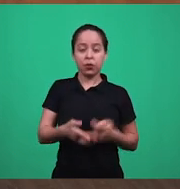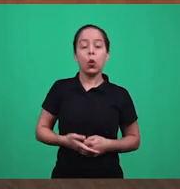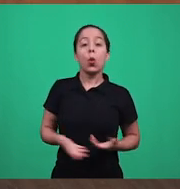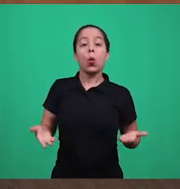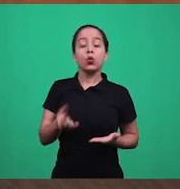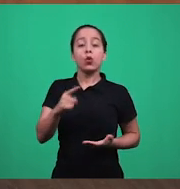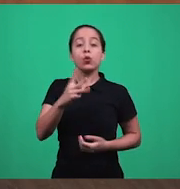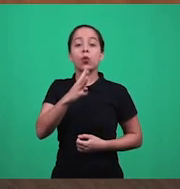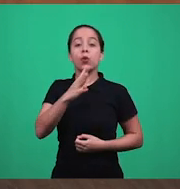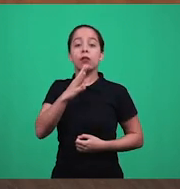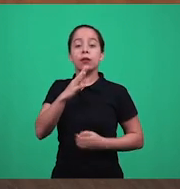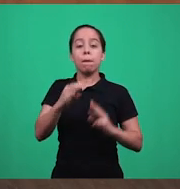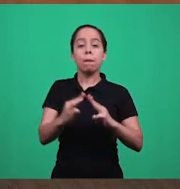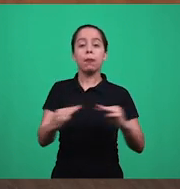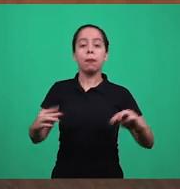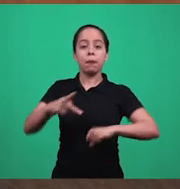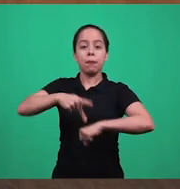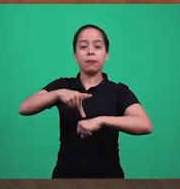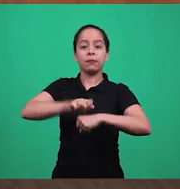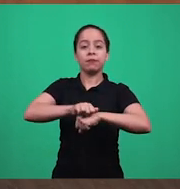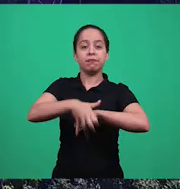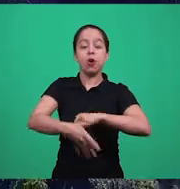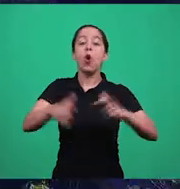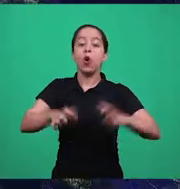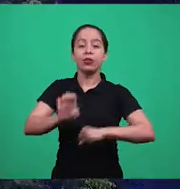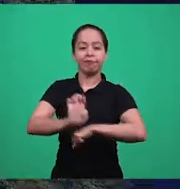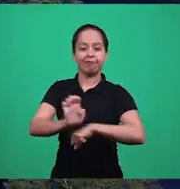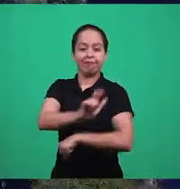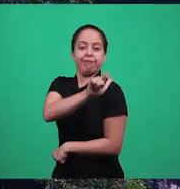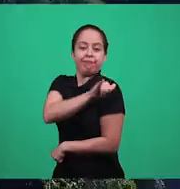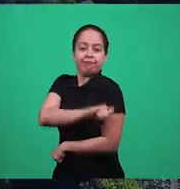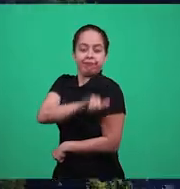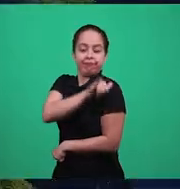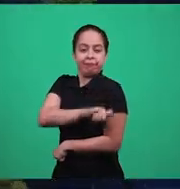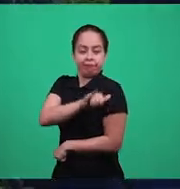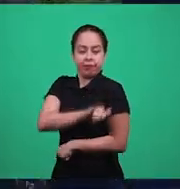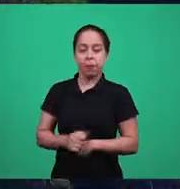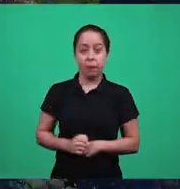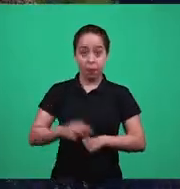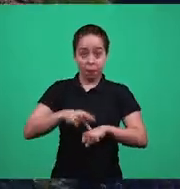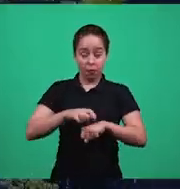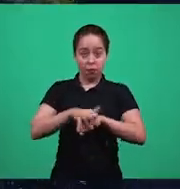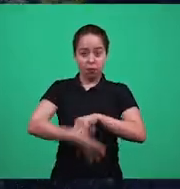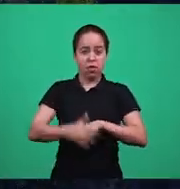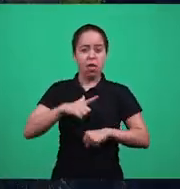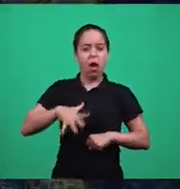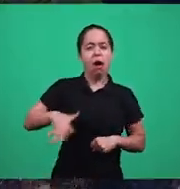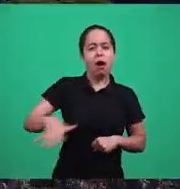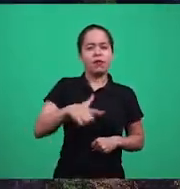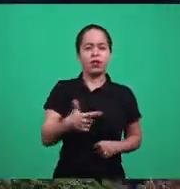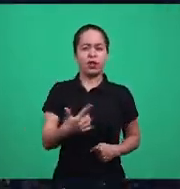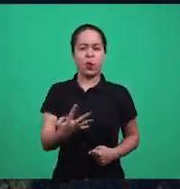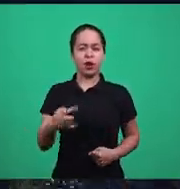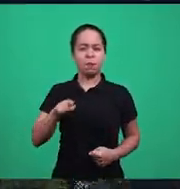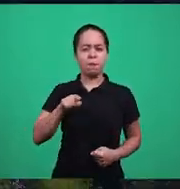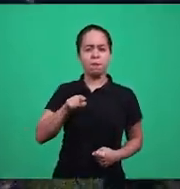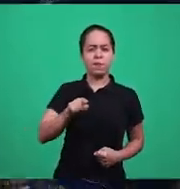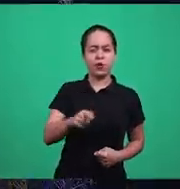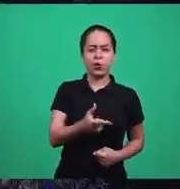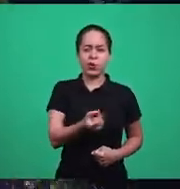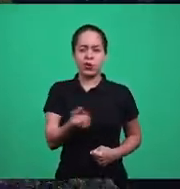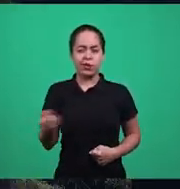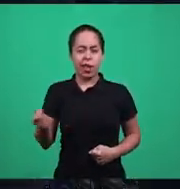de Pedro do Rio, no estado do Rio de Janeiro. O Manaim de Pedro do Rio é uma área com 24.200 hectares e